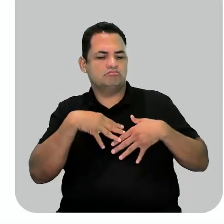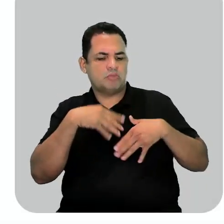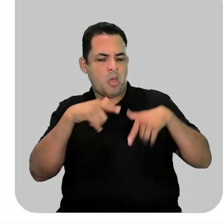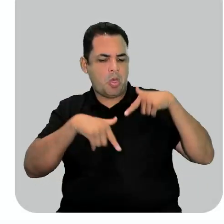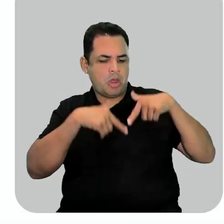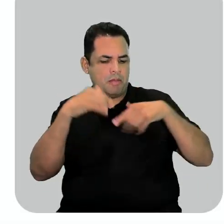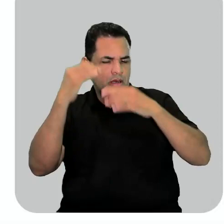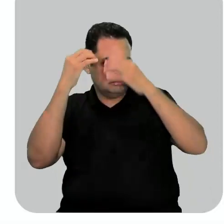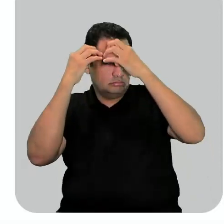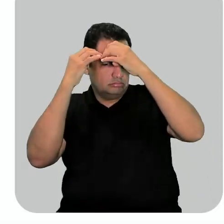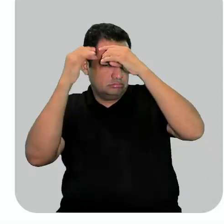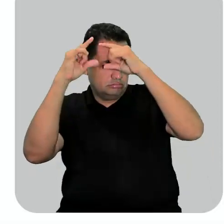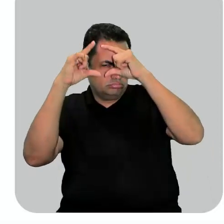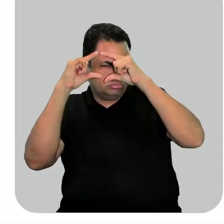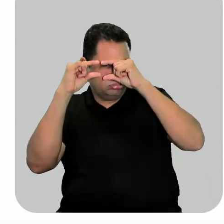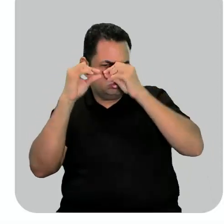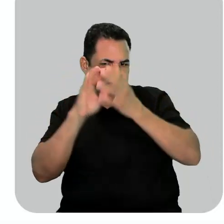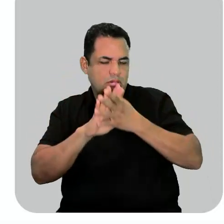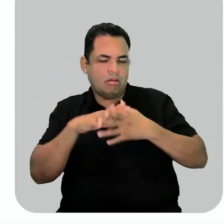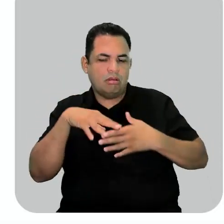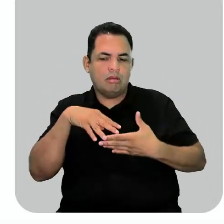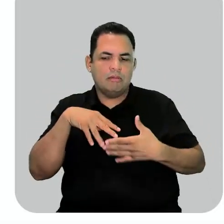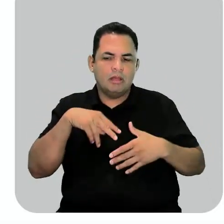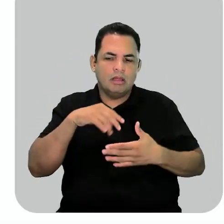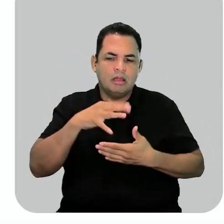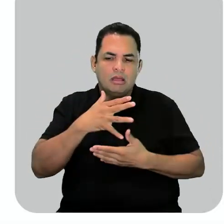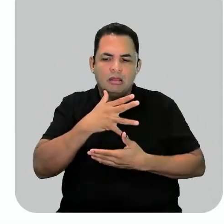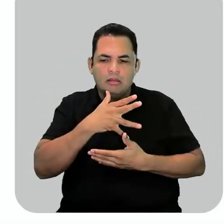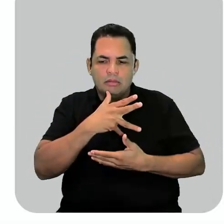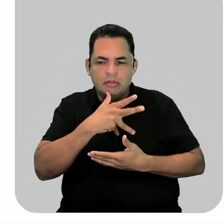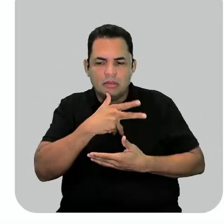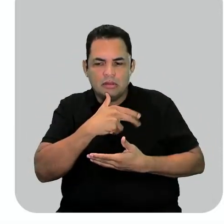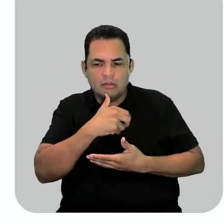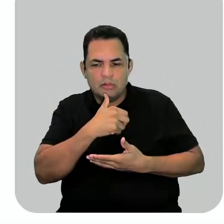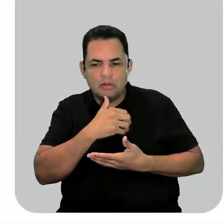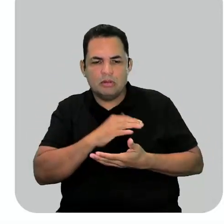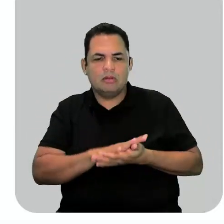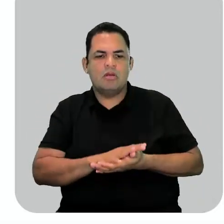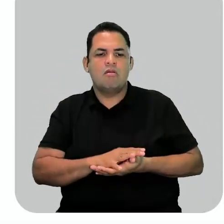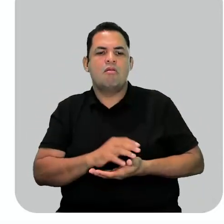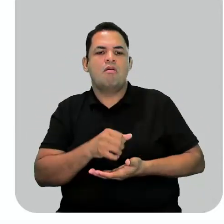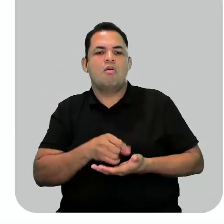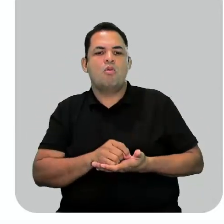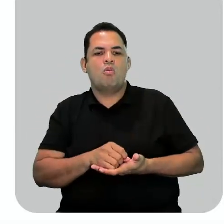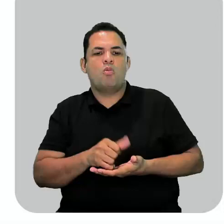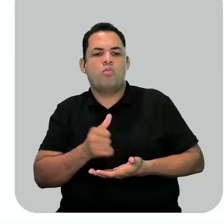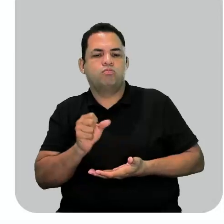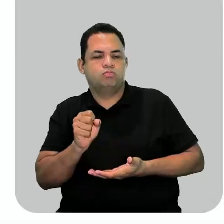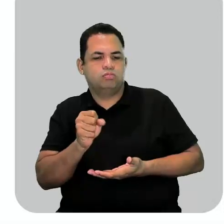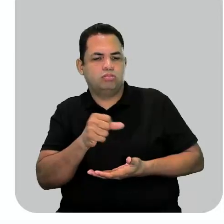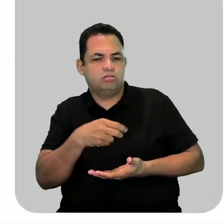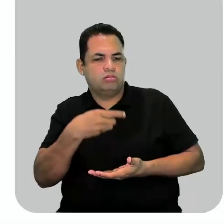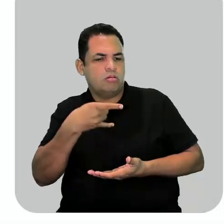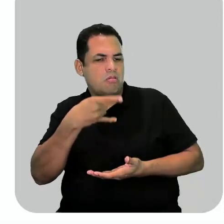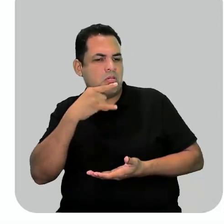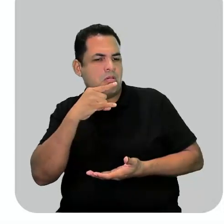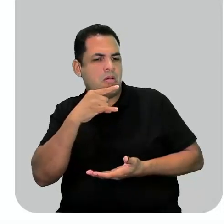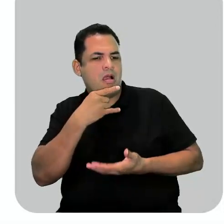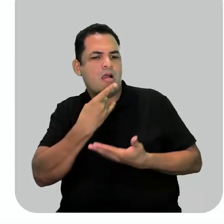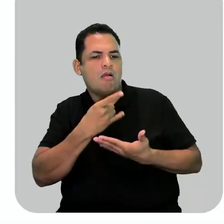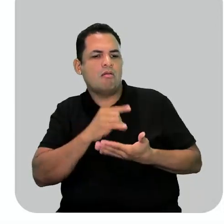cérebro, deixando o organismo mais lento. Aí a gente viu o álcool etílico, a gente viu os